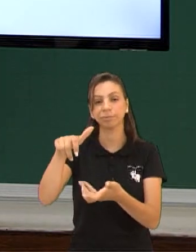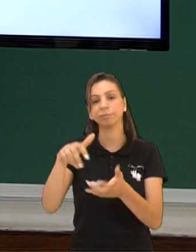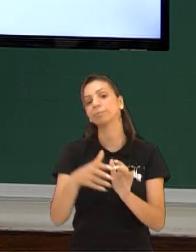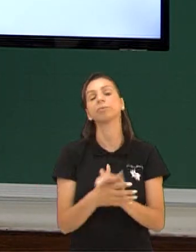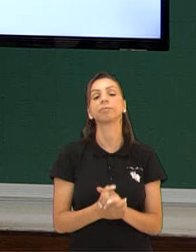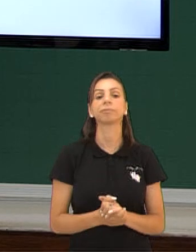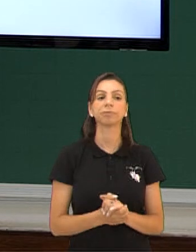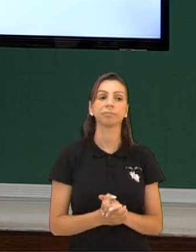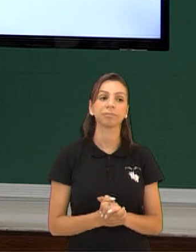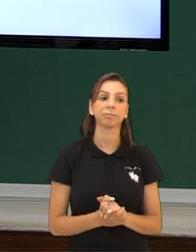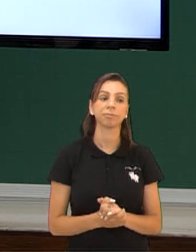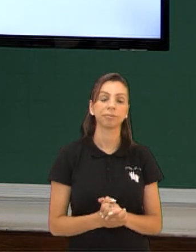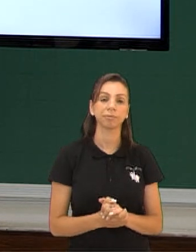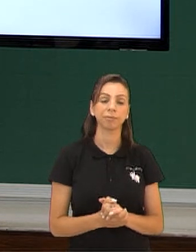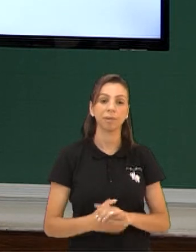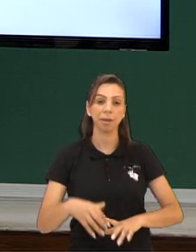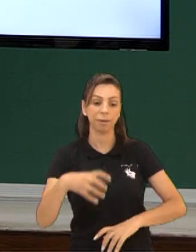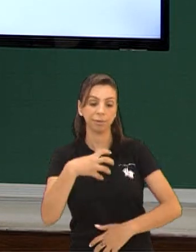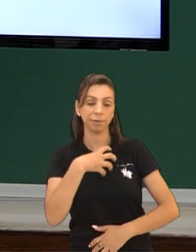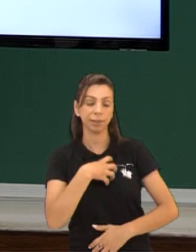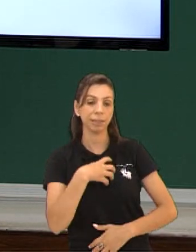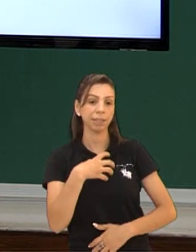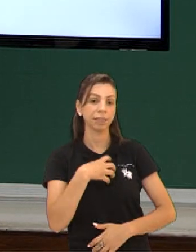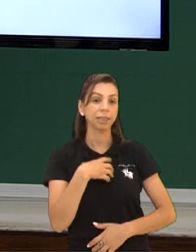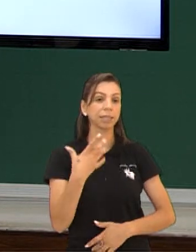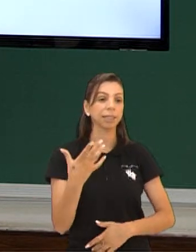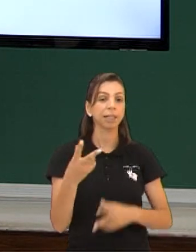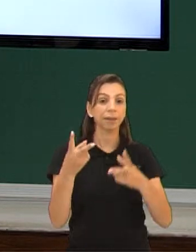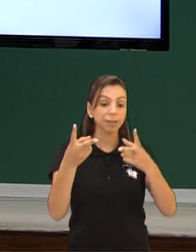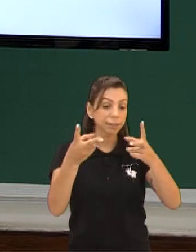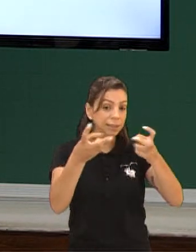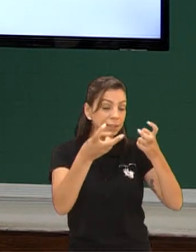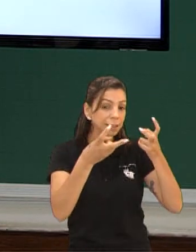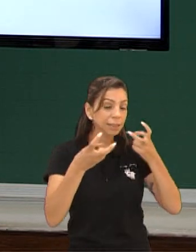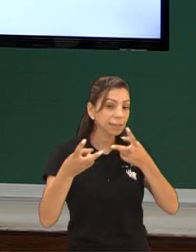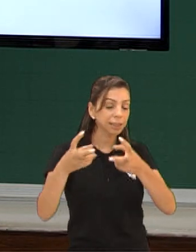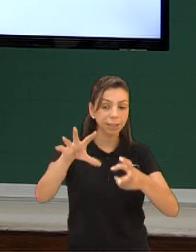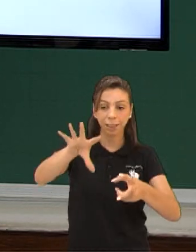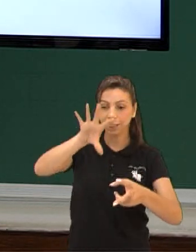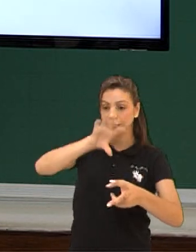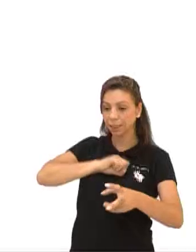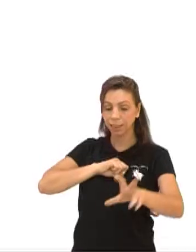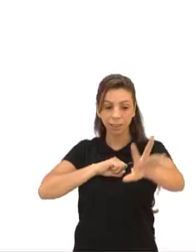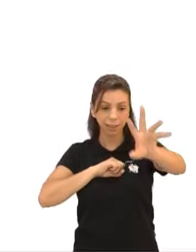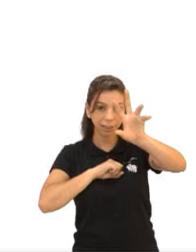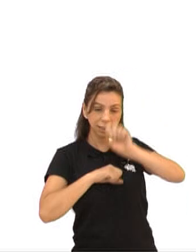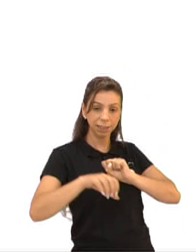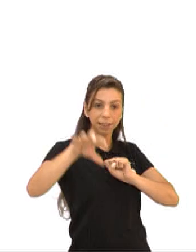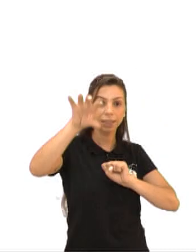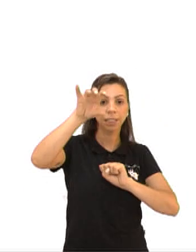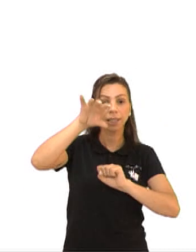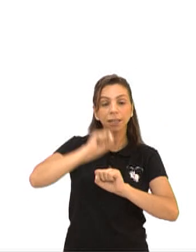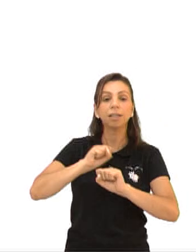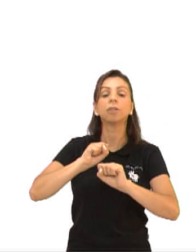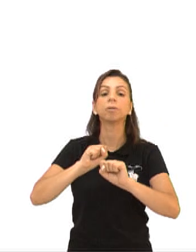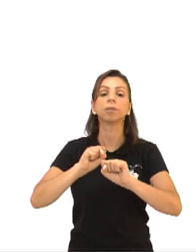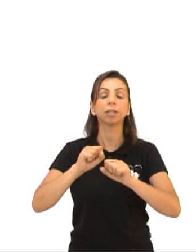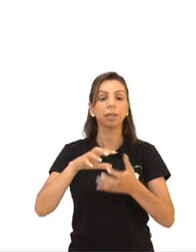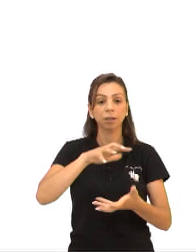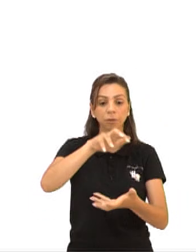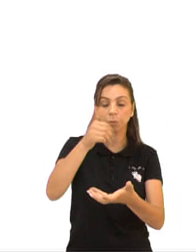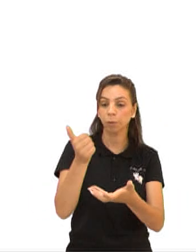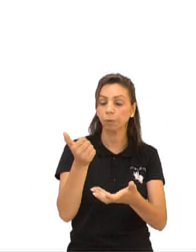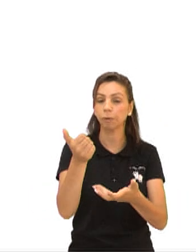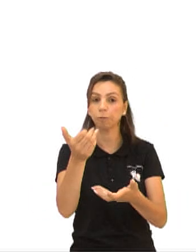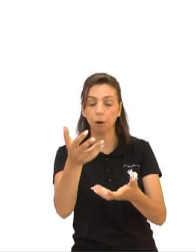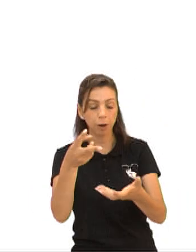diz aqui, né, a sensibilidade é a faculdade receptiva, pela qual recebemos as representações do mundo